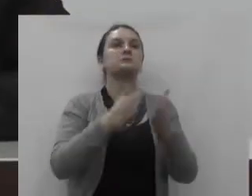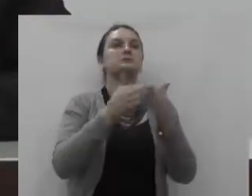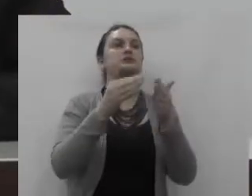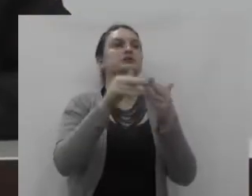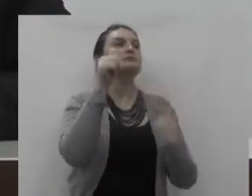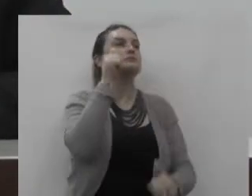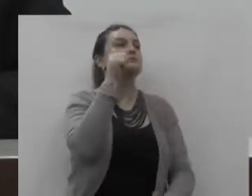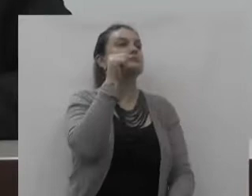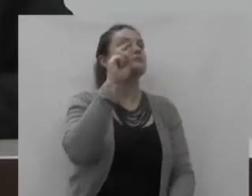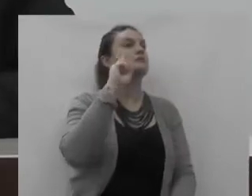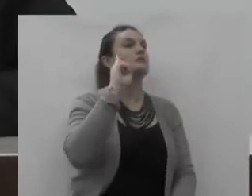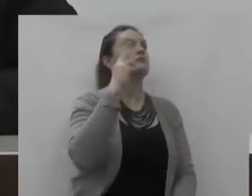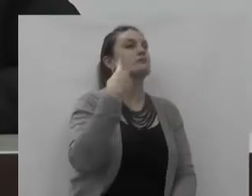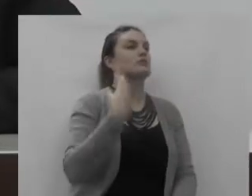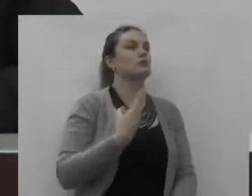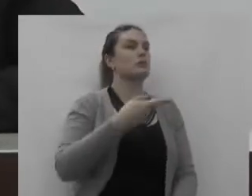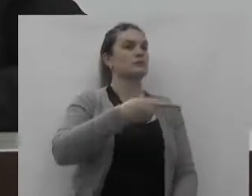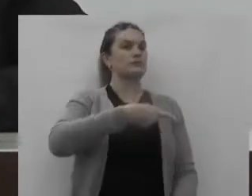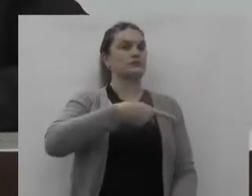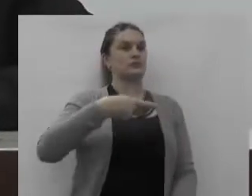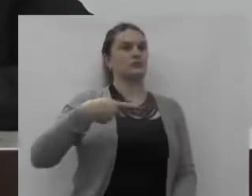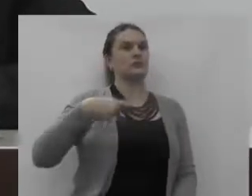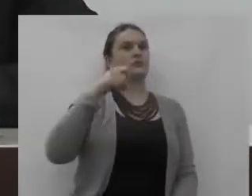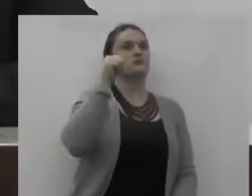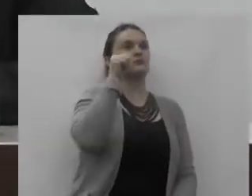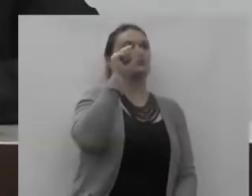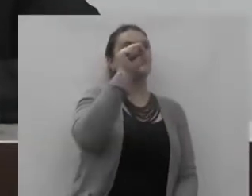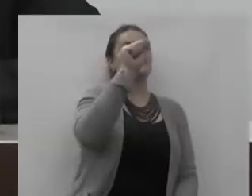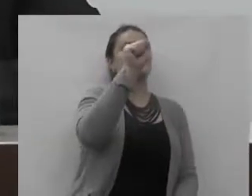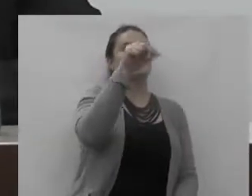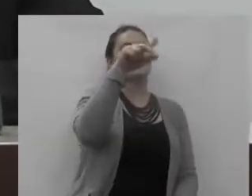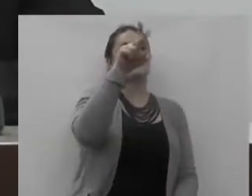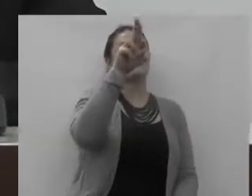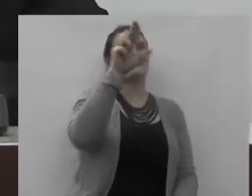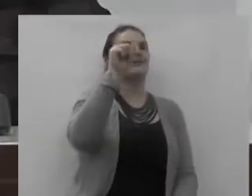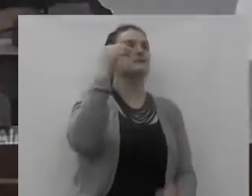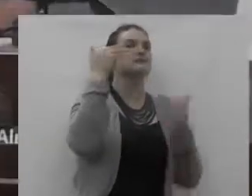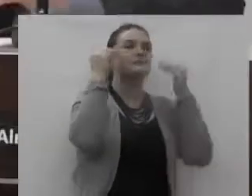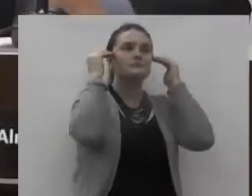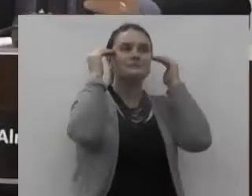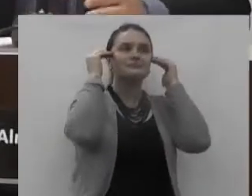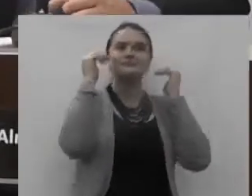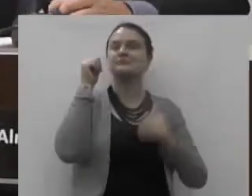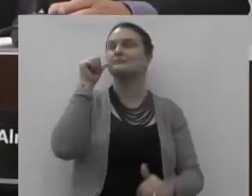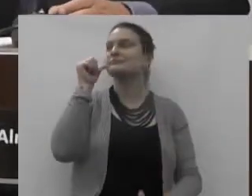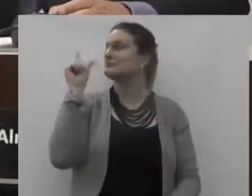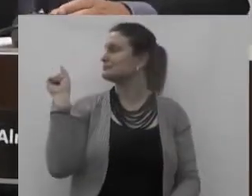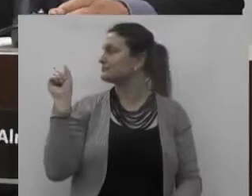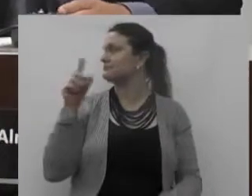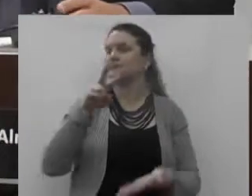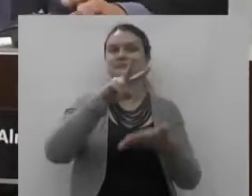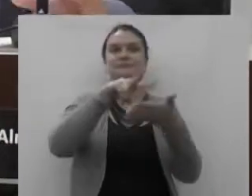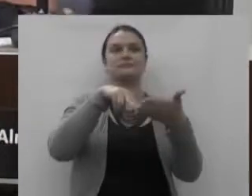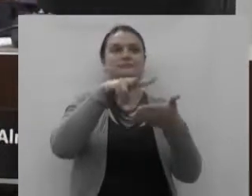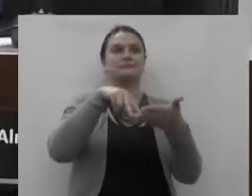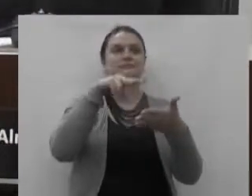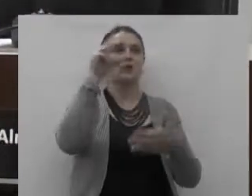Solicito à vereadora pastora Sandra para que proceda a leitura da matéria constante do expediente do dia.